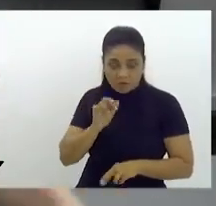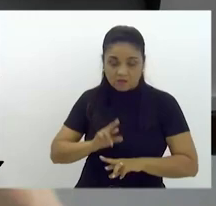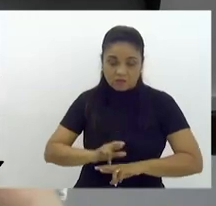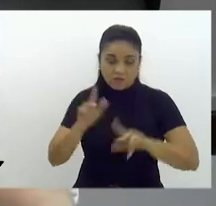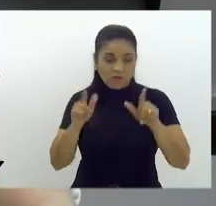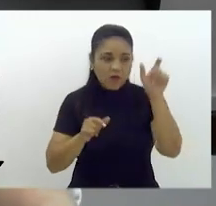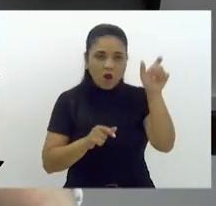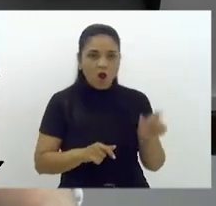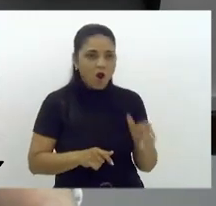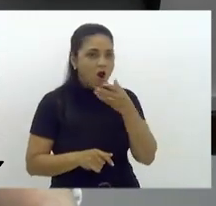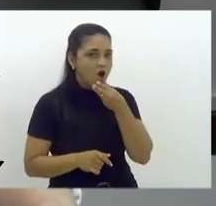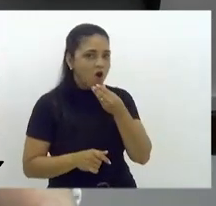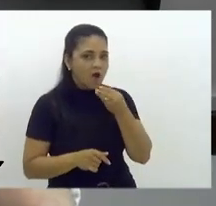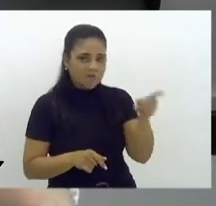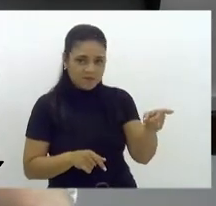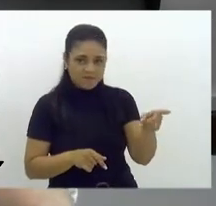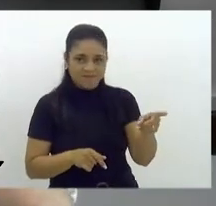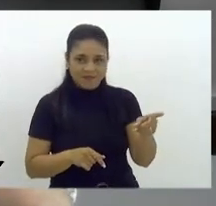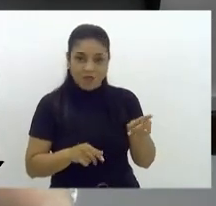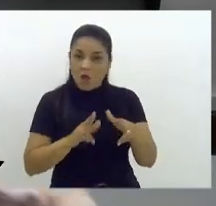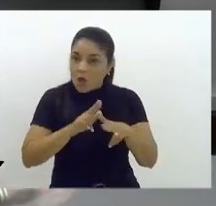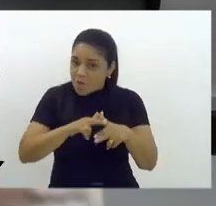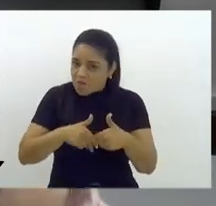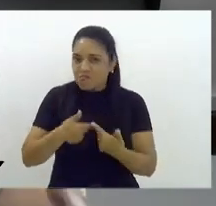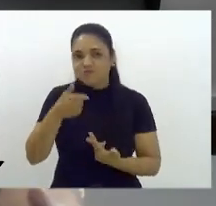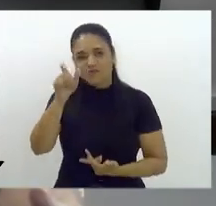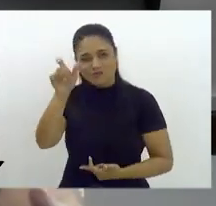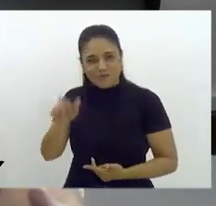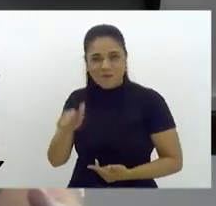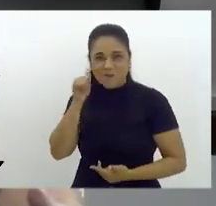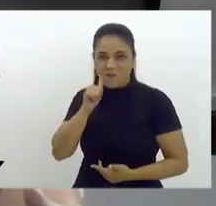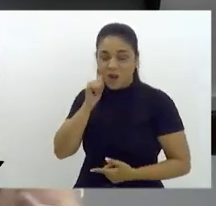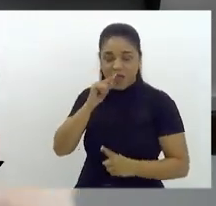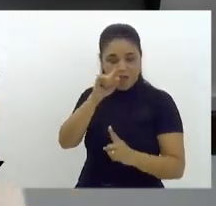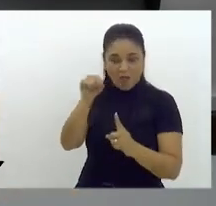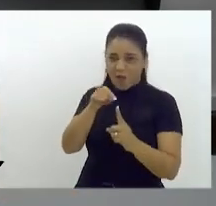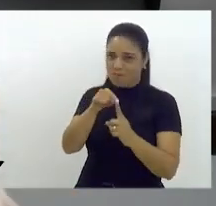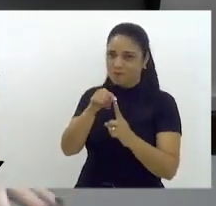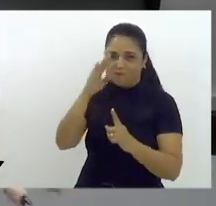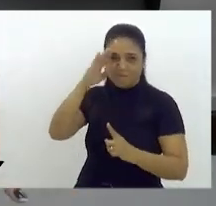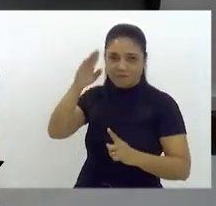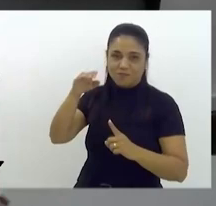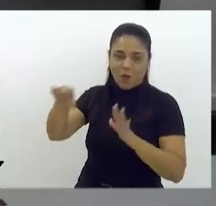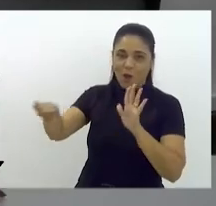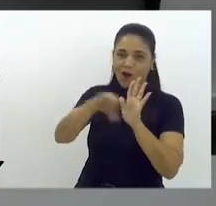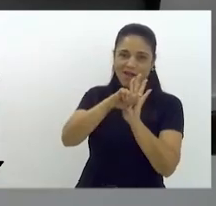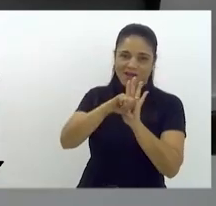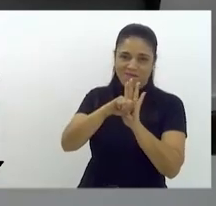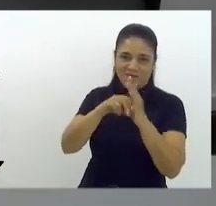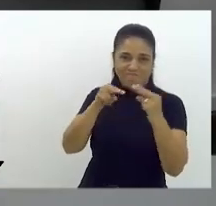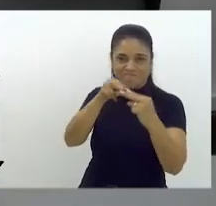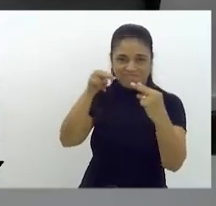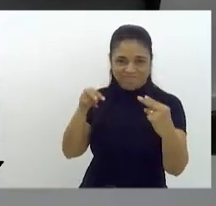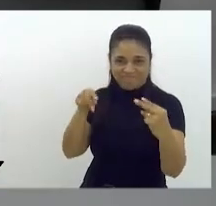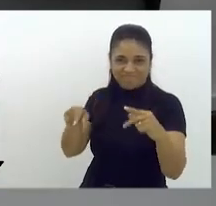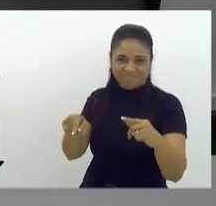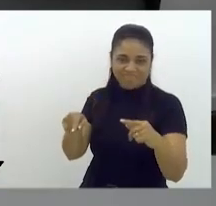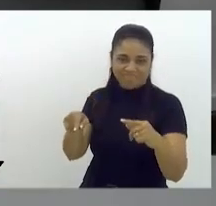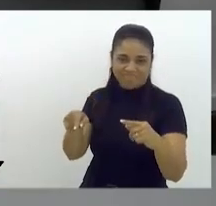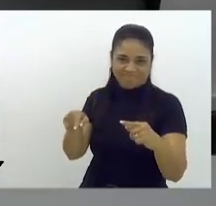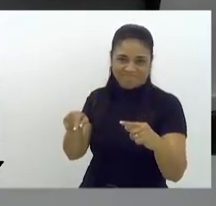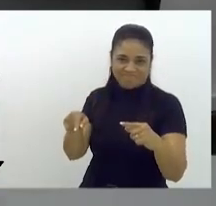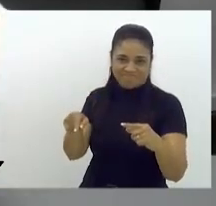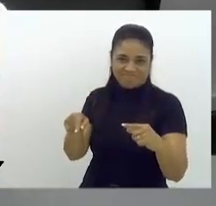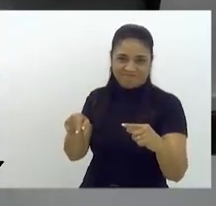então por isso as mulheres são muito muito um alvo preferencial Porque elas estão vulnerabilizadas de a priori